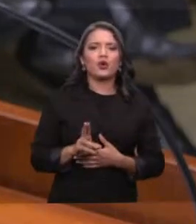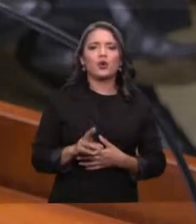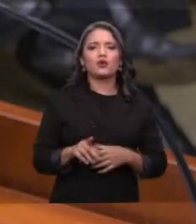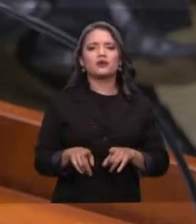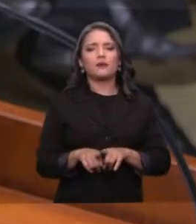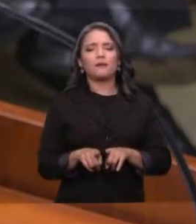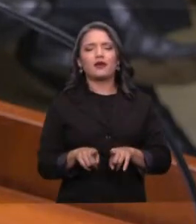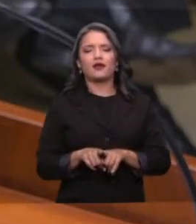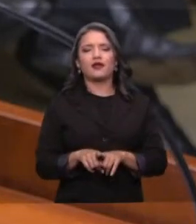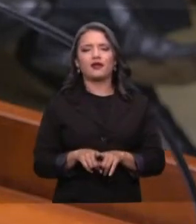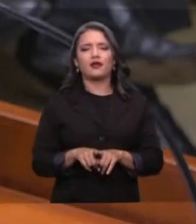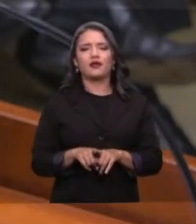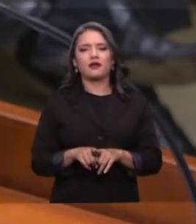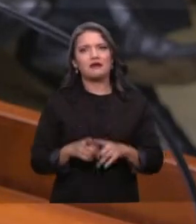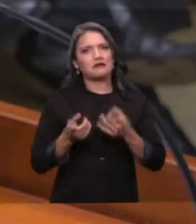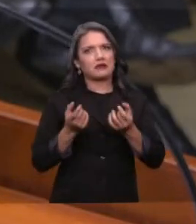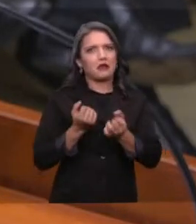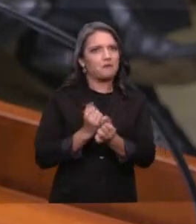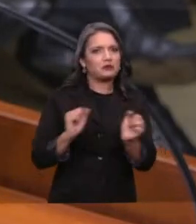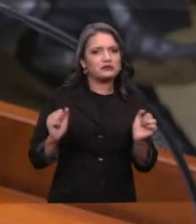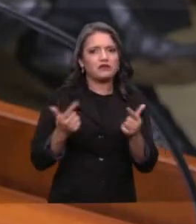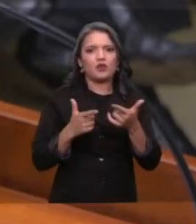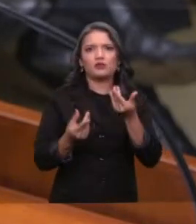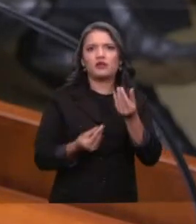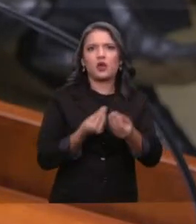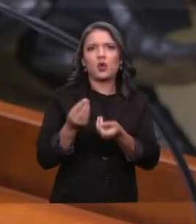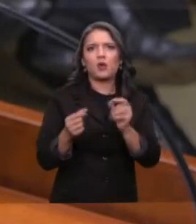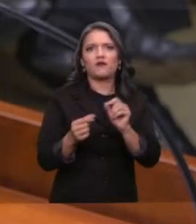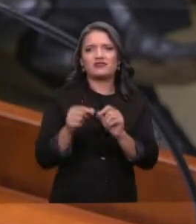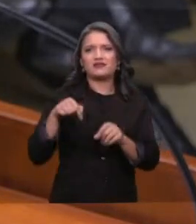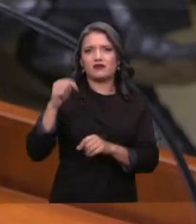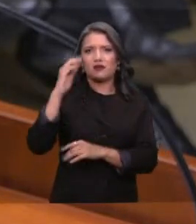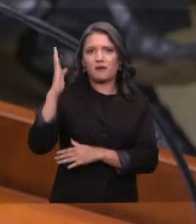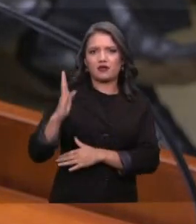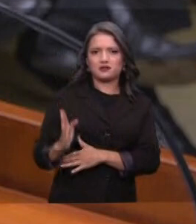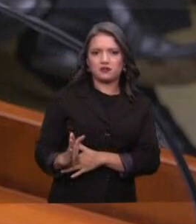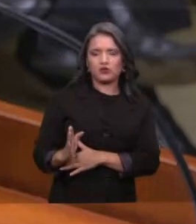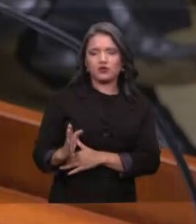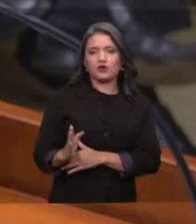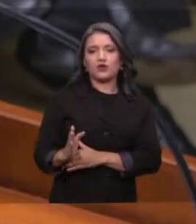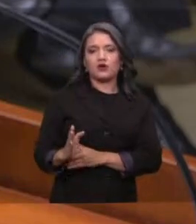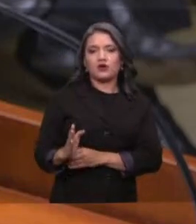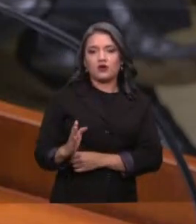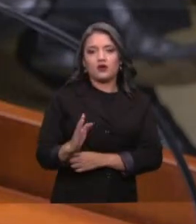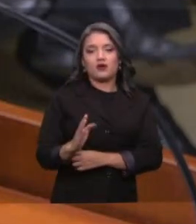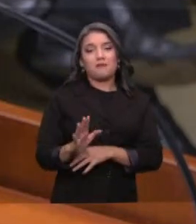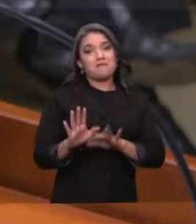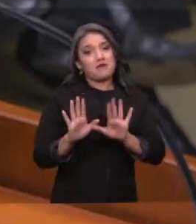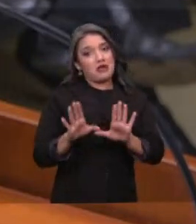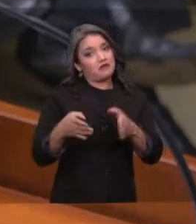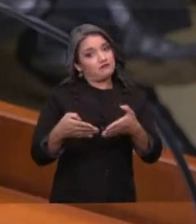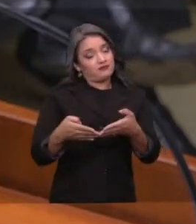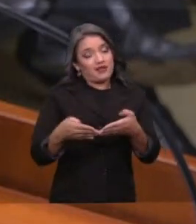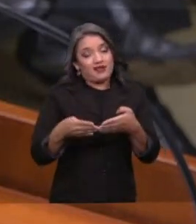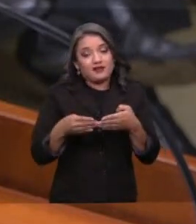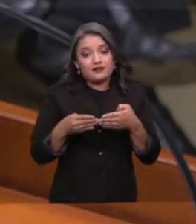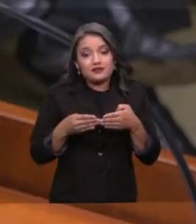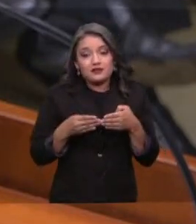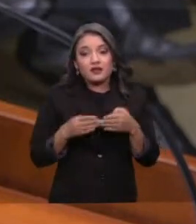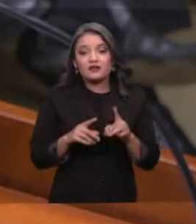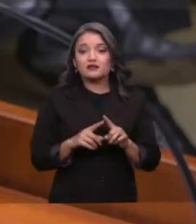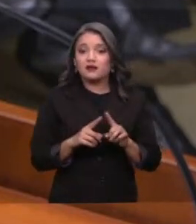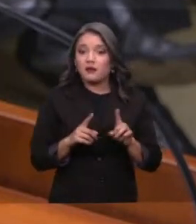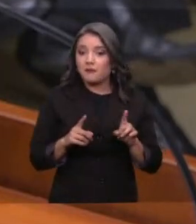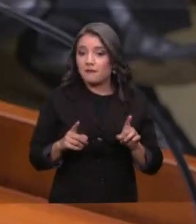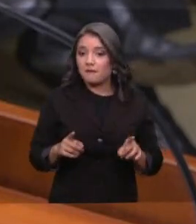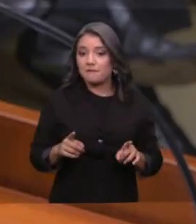as questões colocadas quanto à implementação plena no judiciário brasileiro. Com as devidas vênias, excelências, não